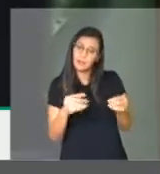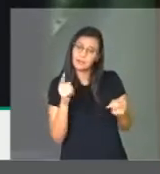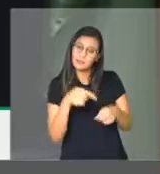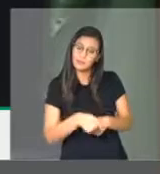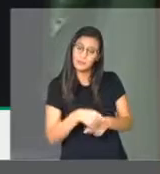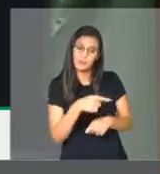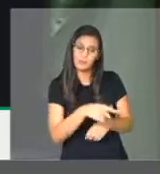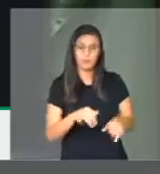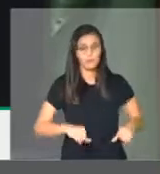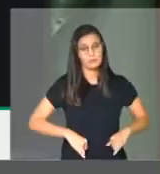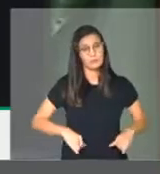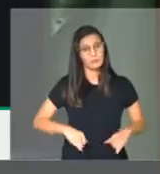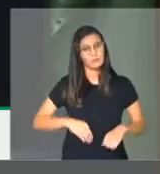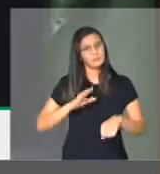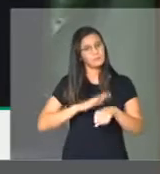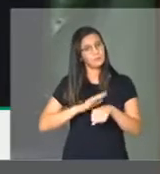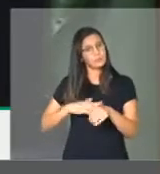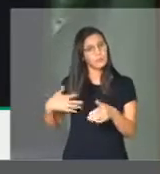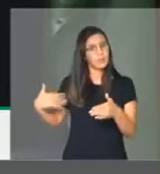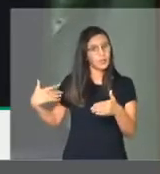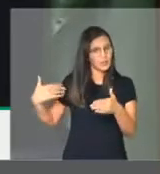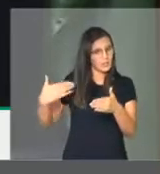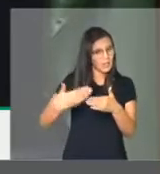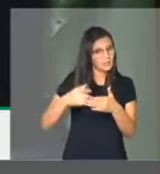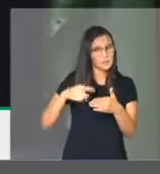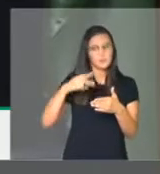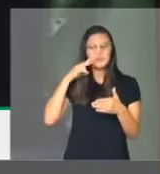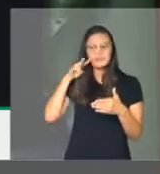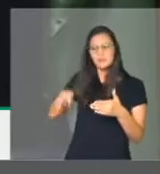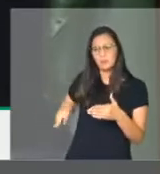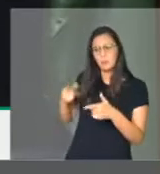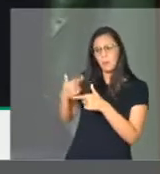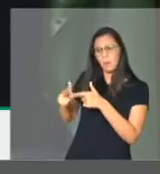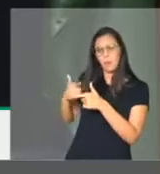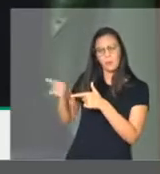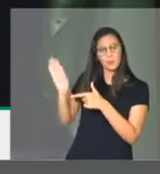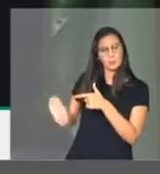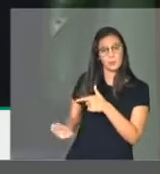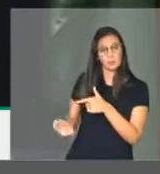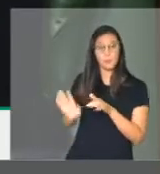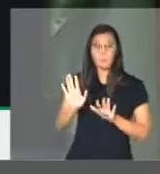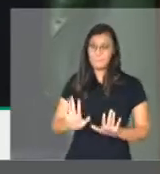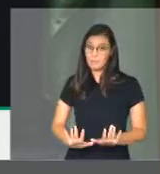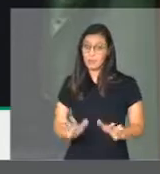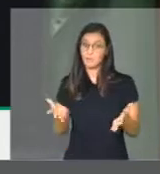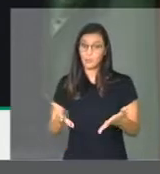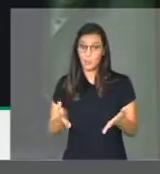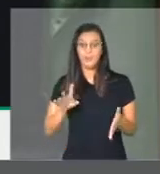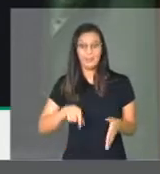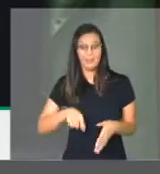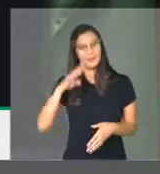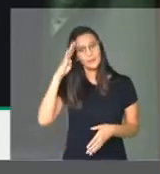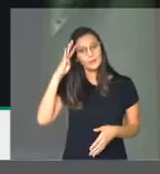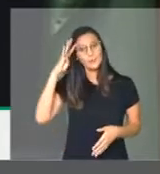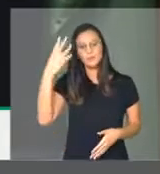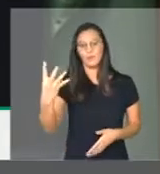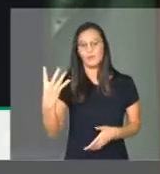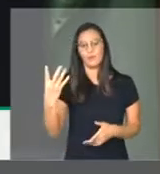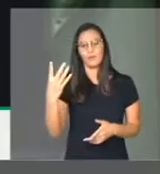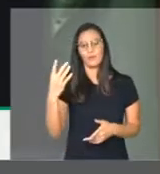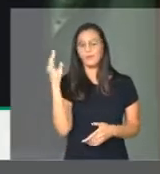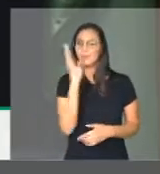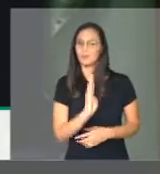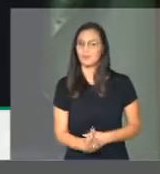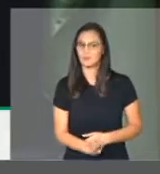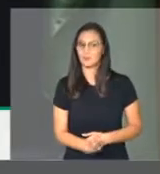por muito tempo foi considerada um problema brasileiro e hoje faz parte da solução nacional. Nos tempos